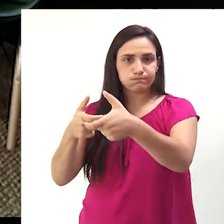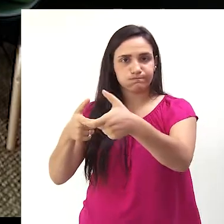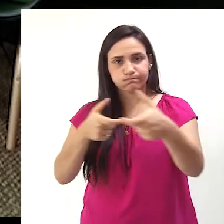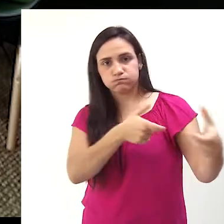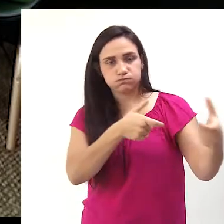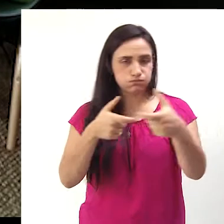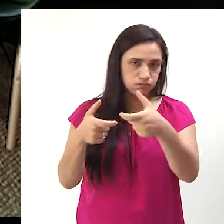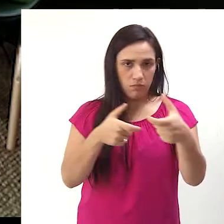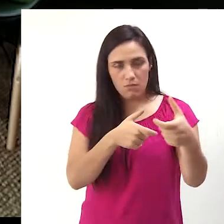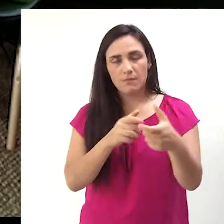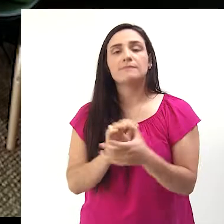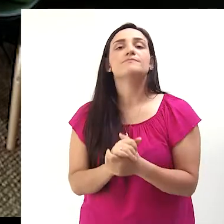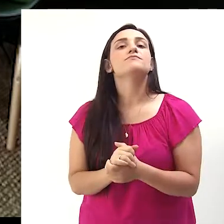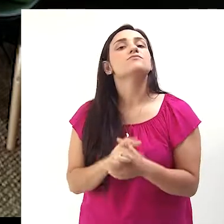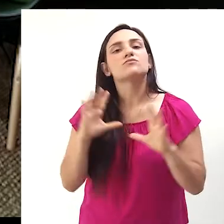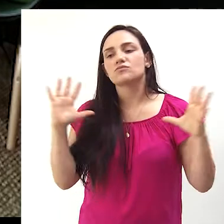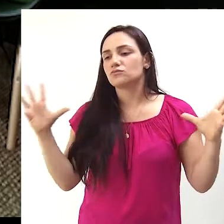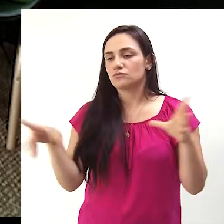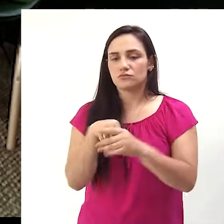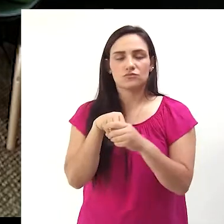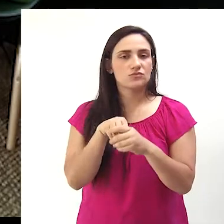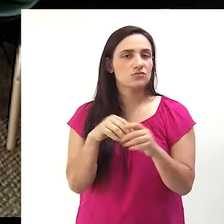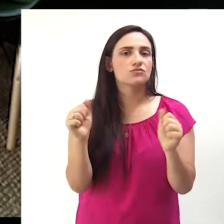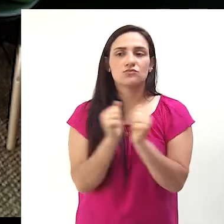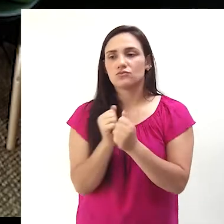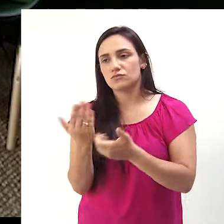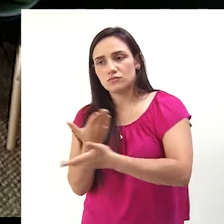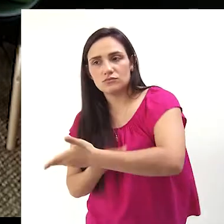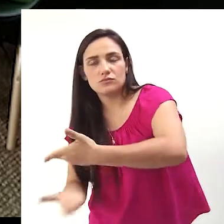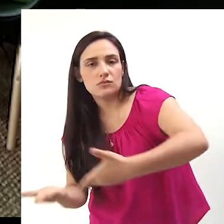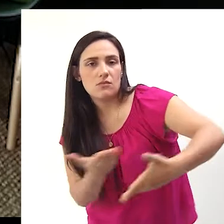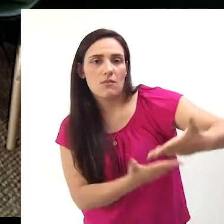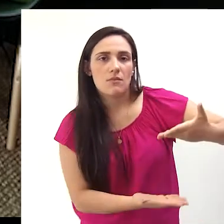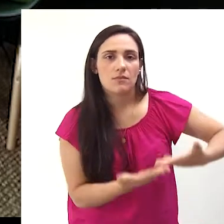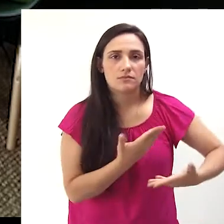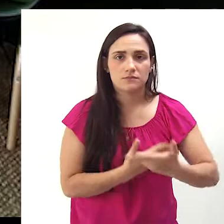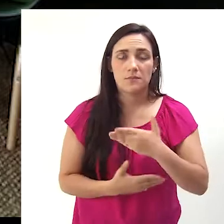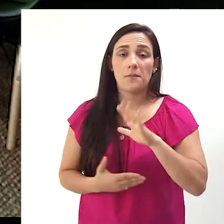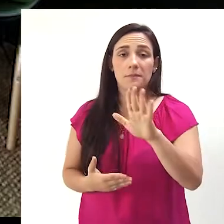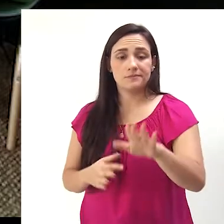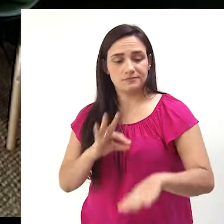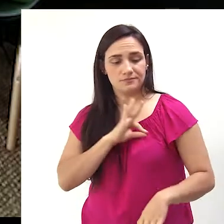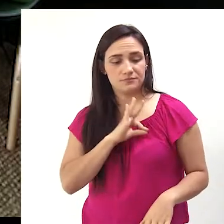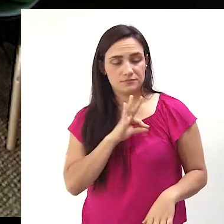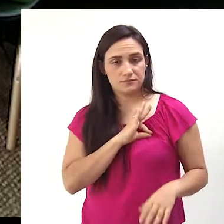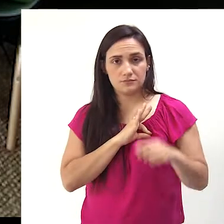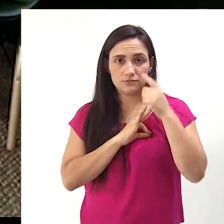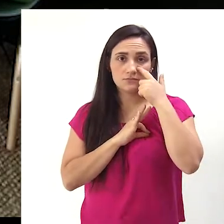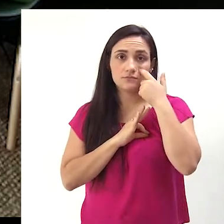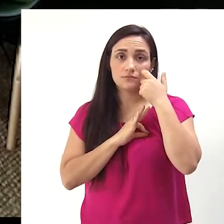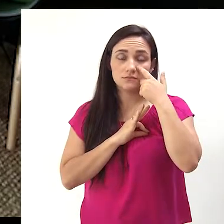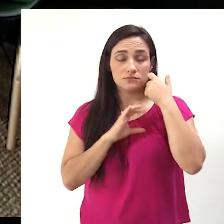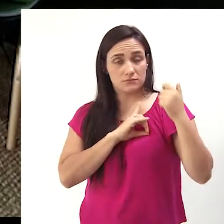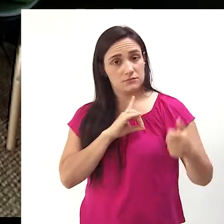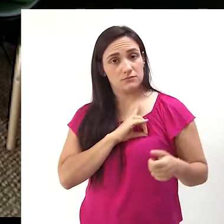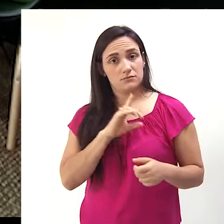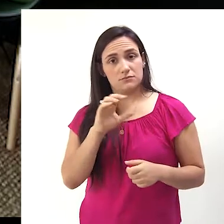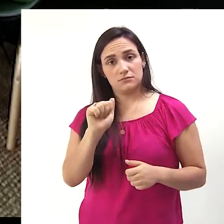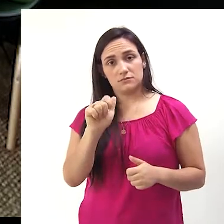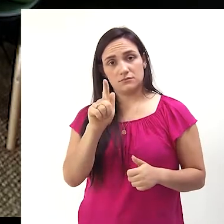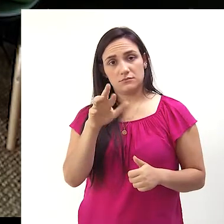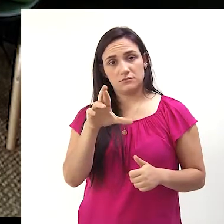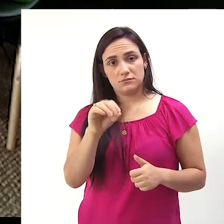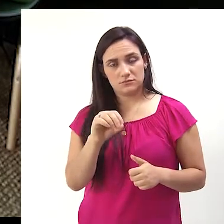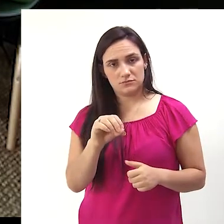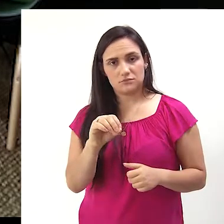de Bombeiros. Então, enfim, a gente já dispõe disso dentro da Polícia Civil. A Deleagro está criando já